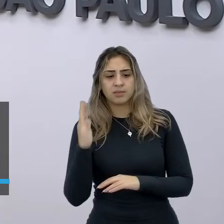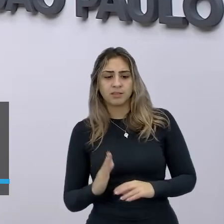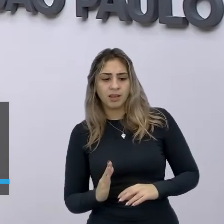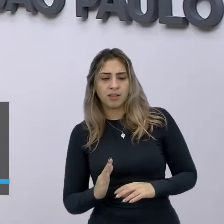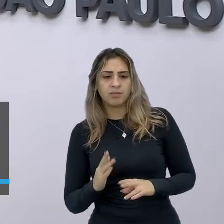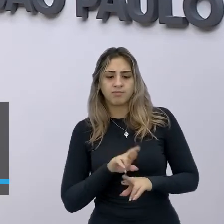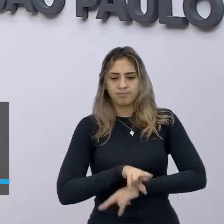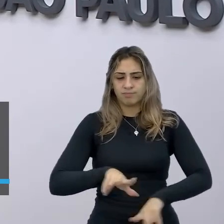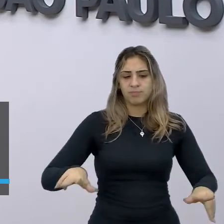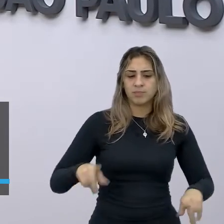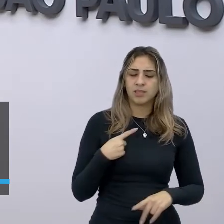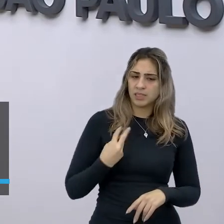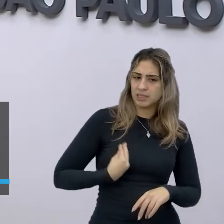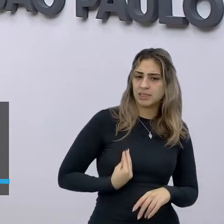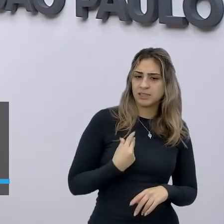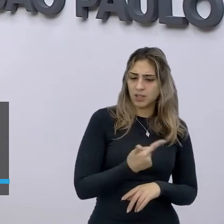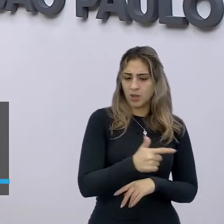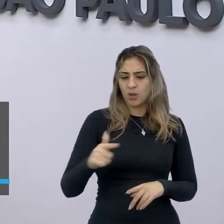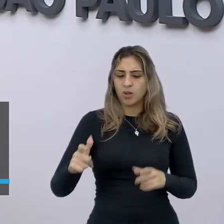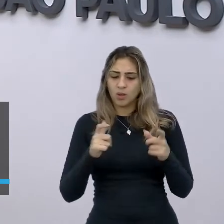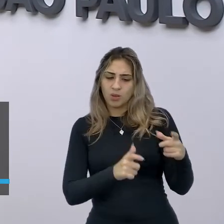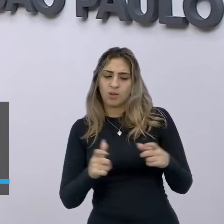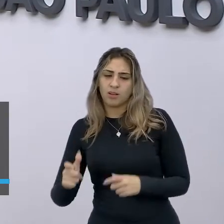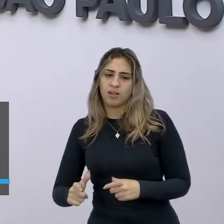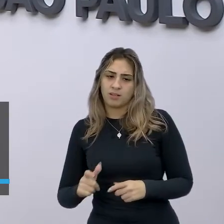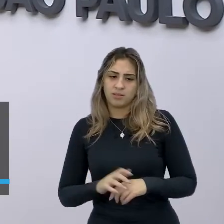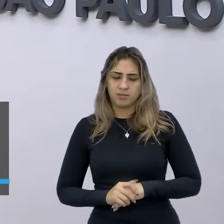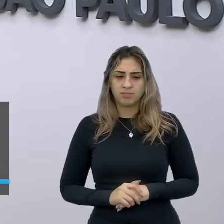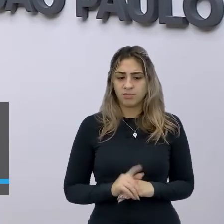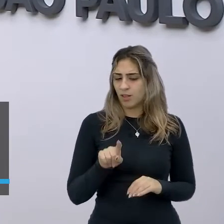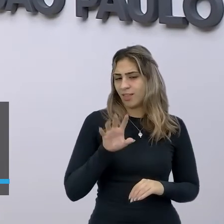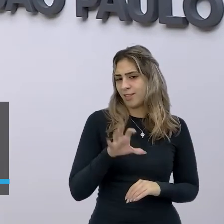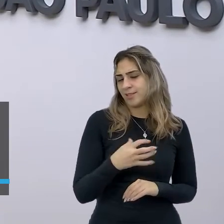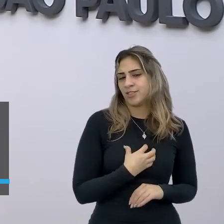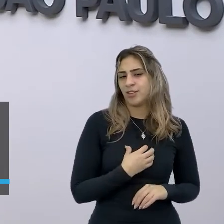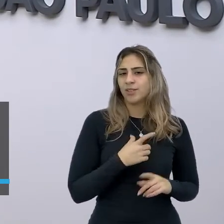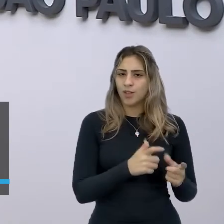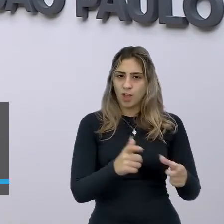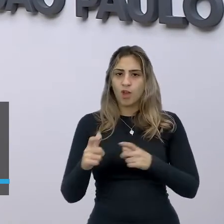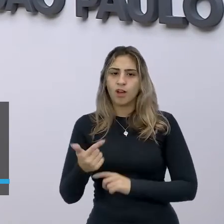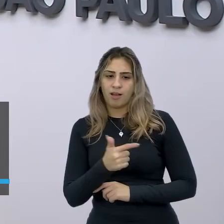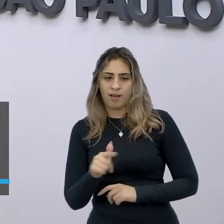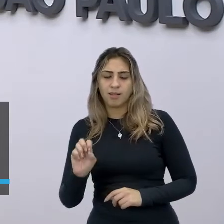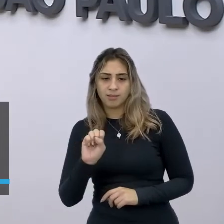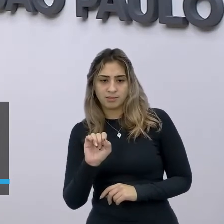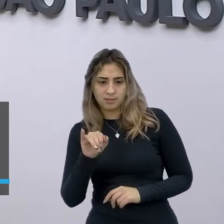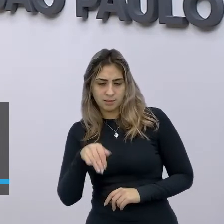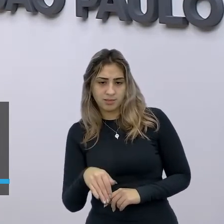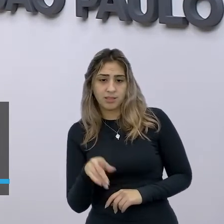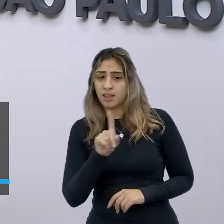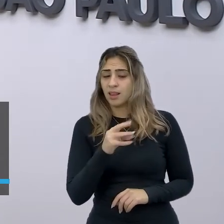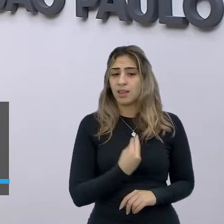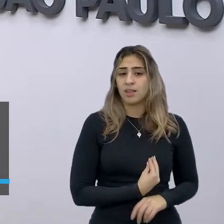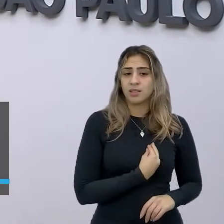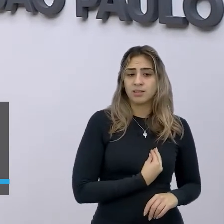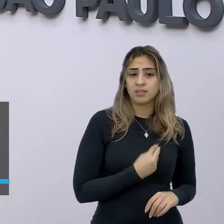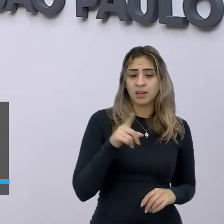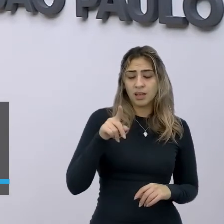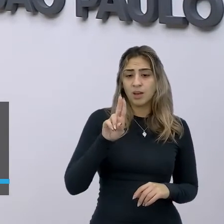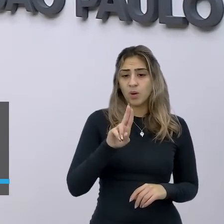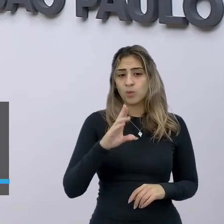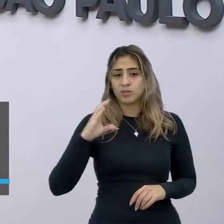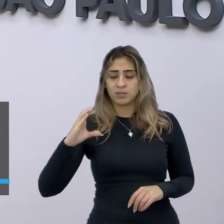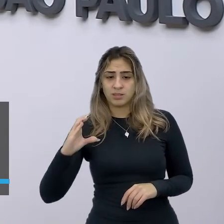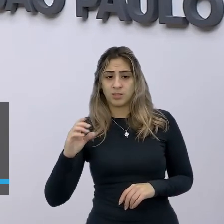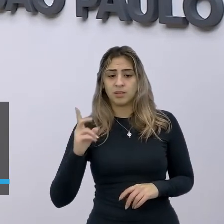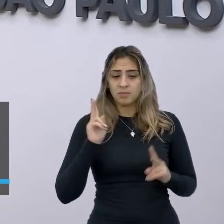etc. E existem outros lugares que não é bem assim, né? Existem outros lugares em que não existe essa unidade,